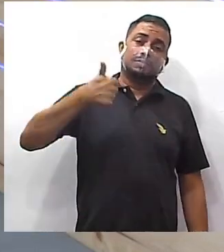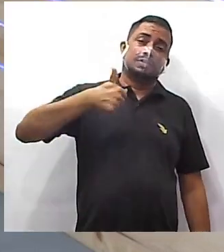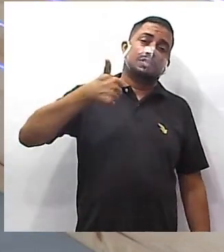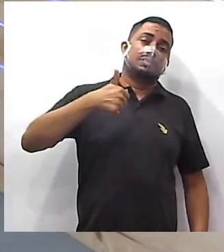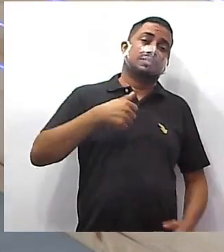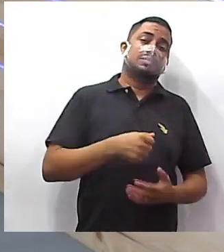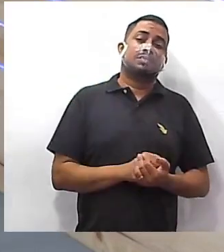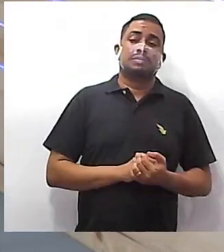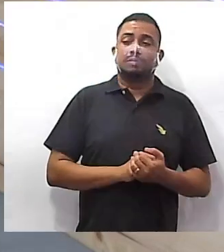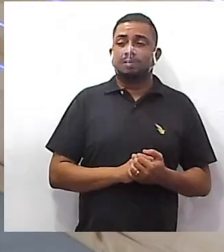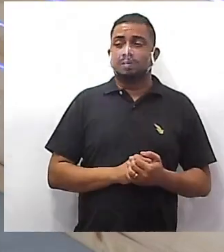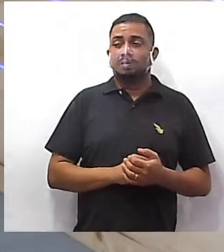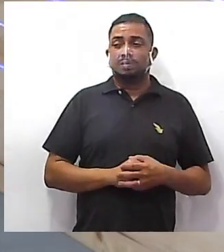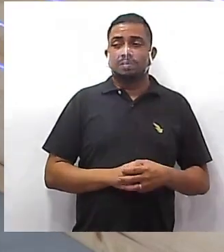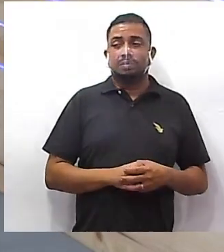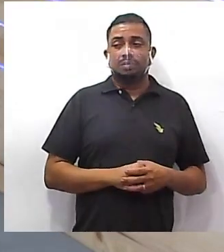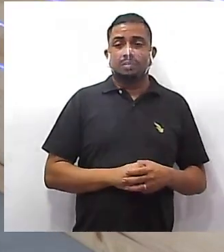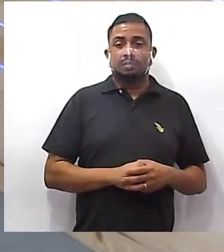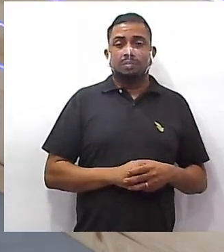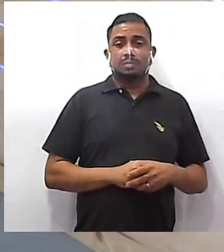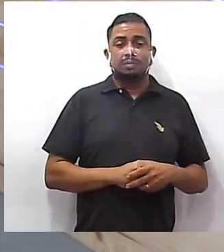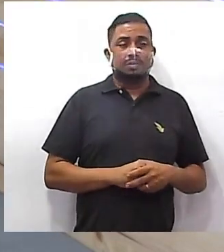lugar.